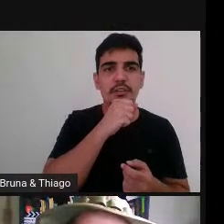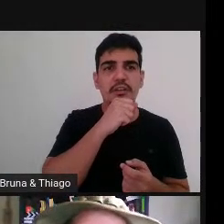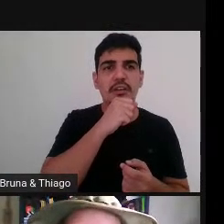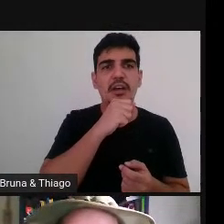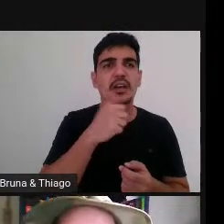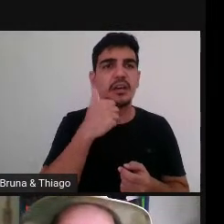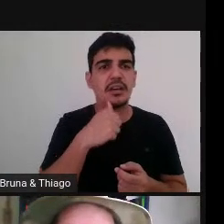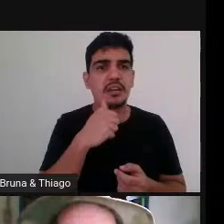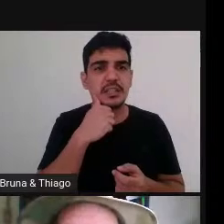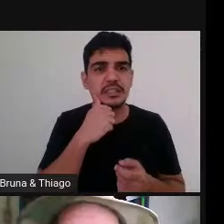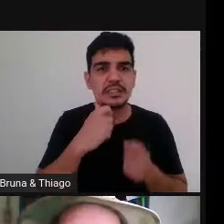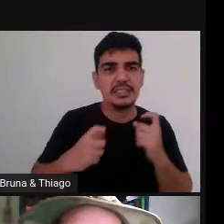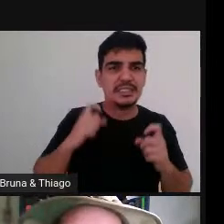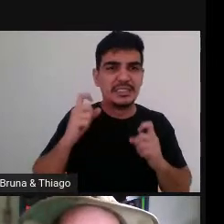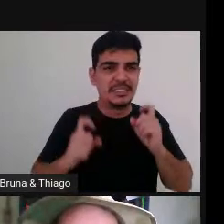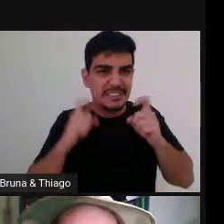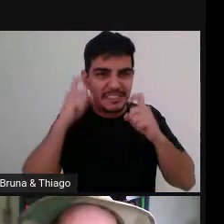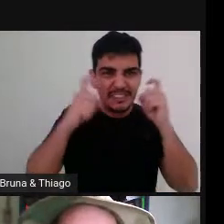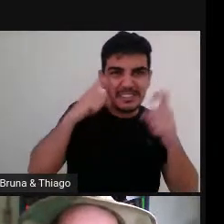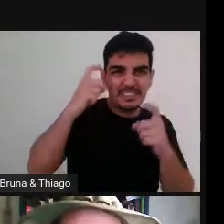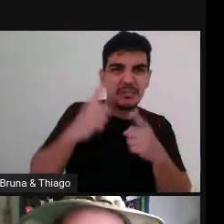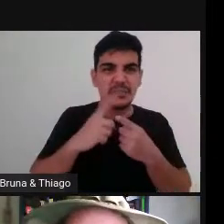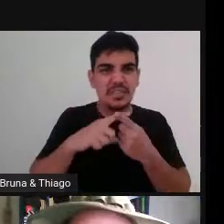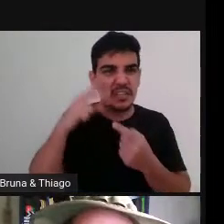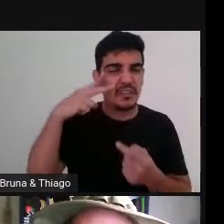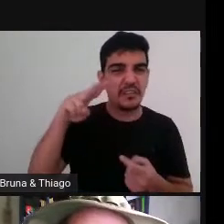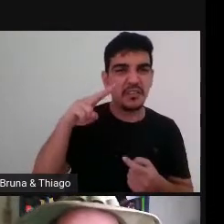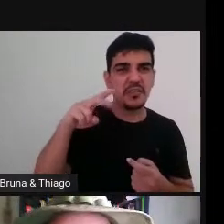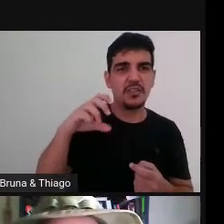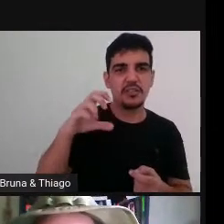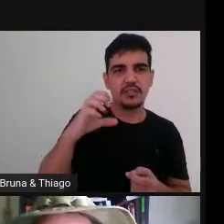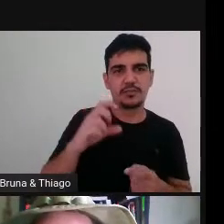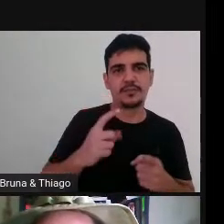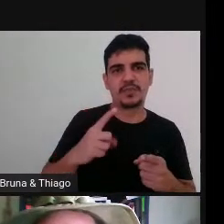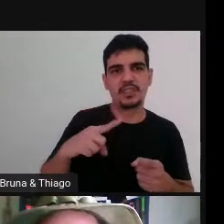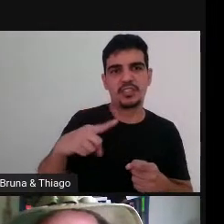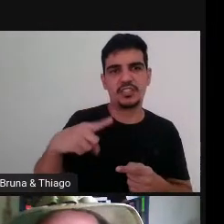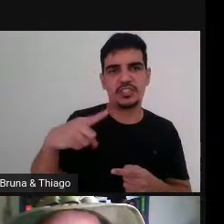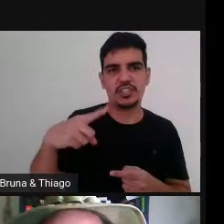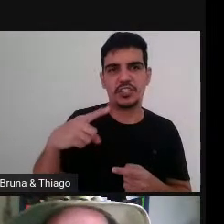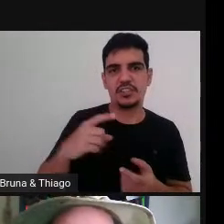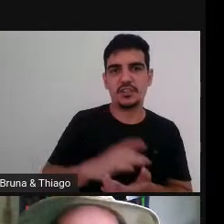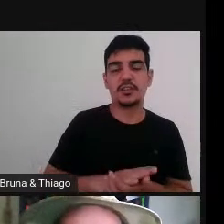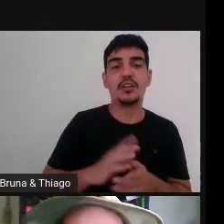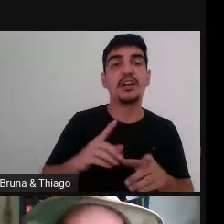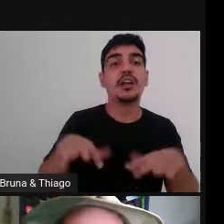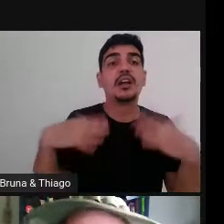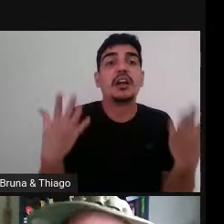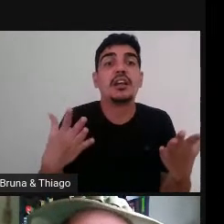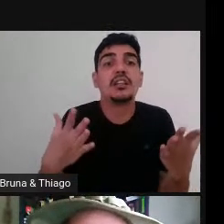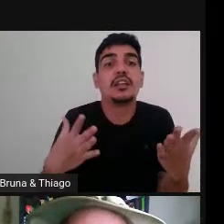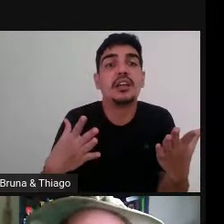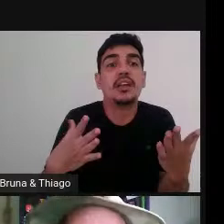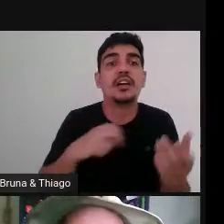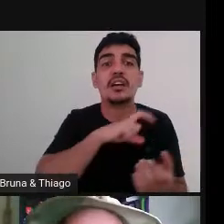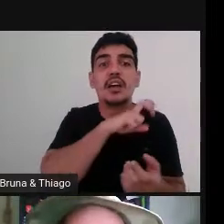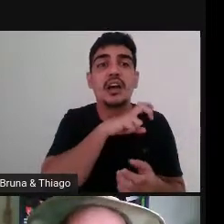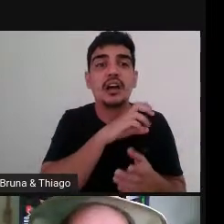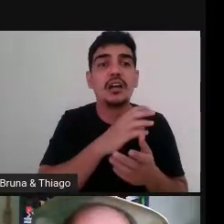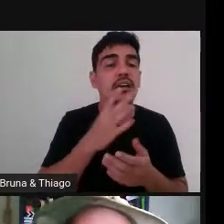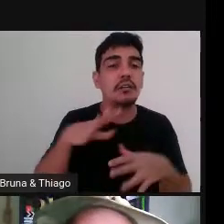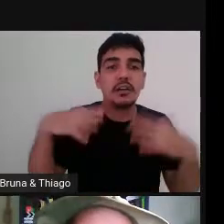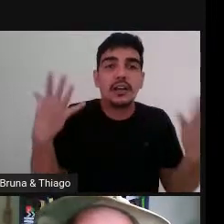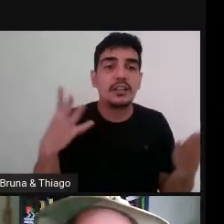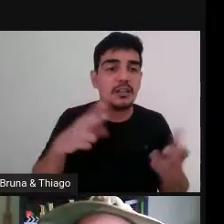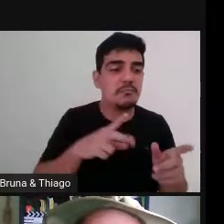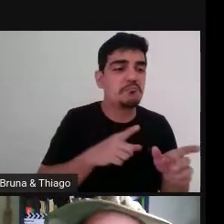cobra. Se tem um chocalho ali, pode ter a cobra. Meu Deus do céu, cadê essa cobra? E essa mulher estava desesperada, uma senhorazinha.